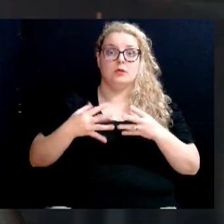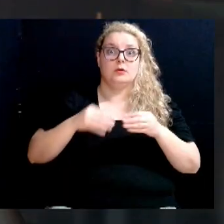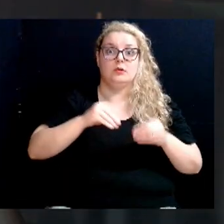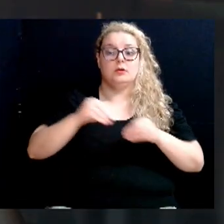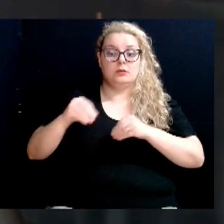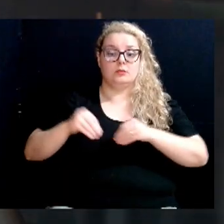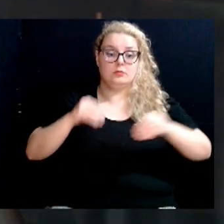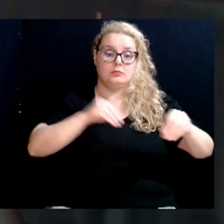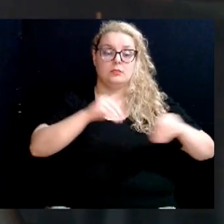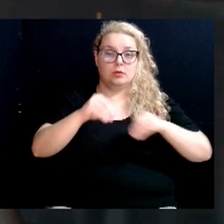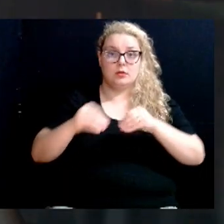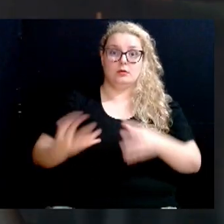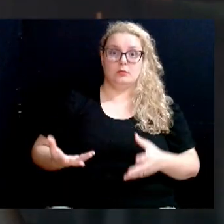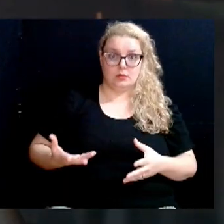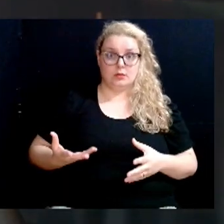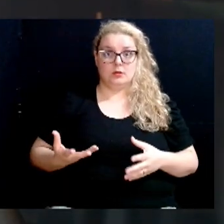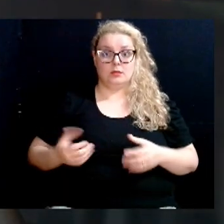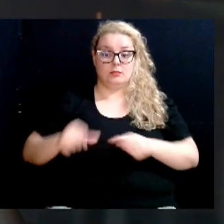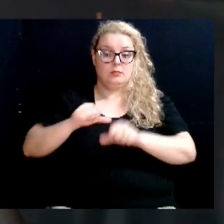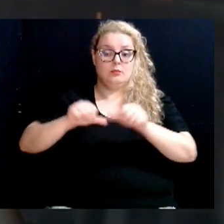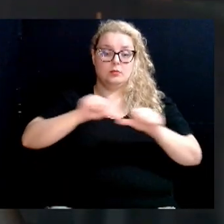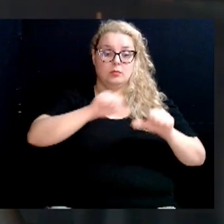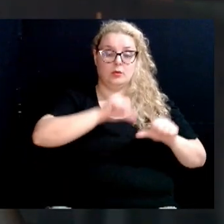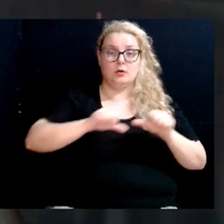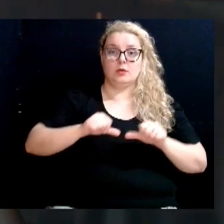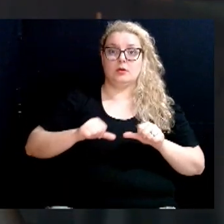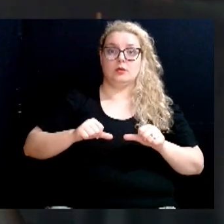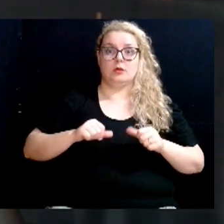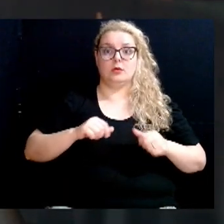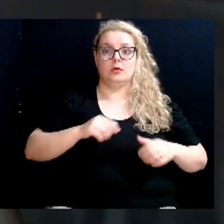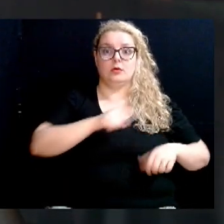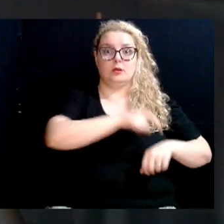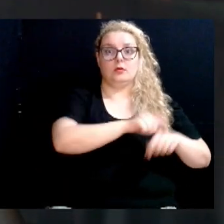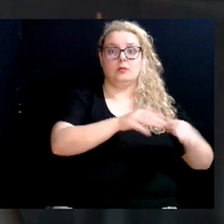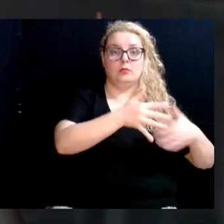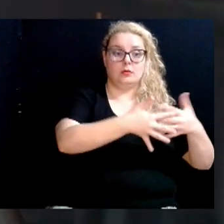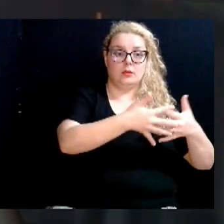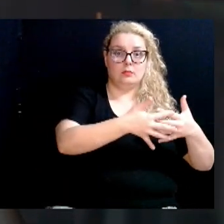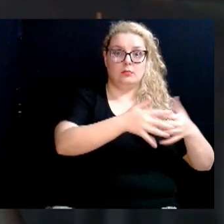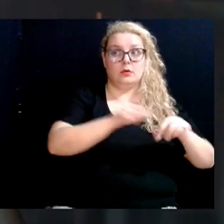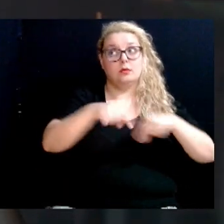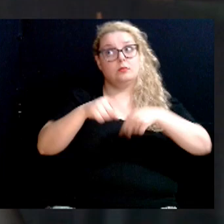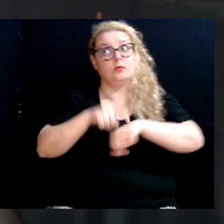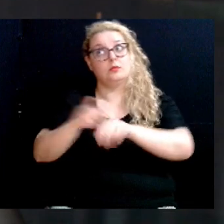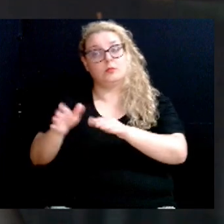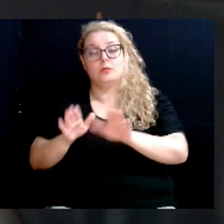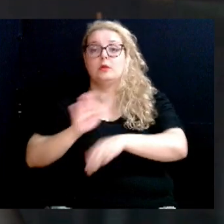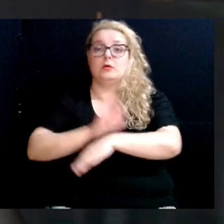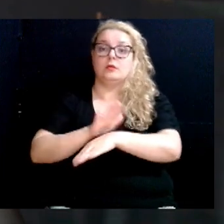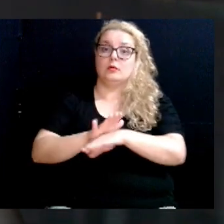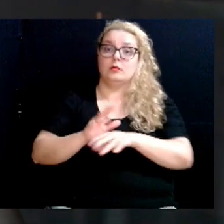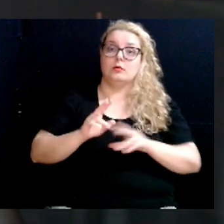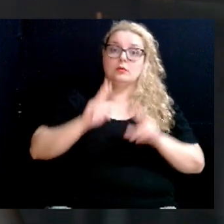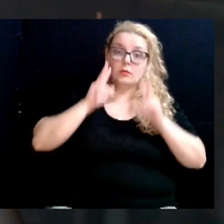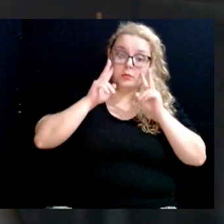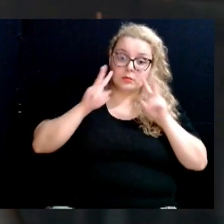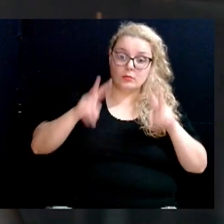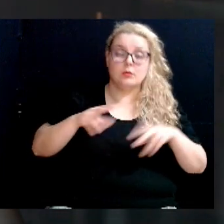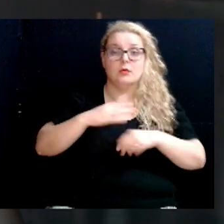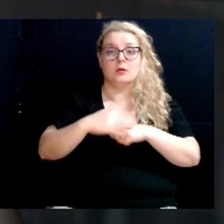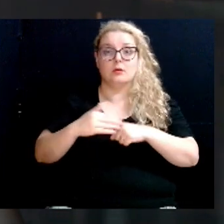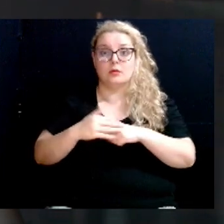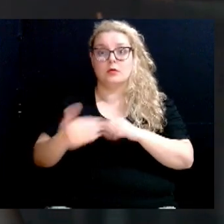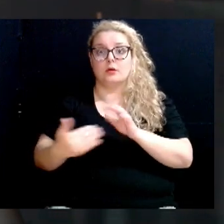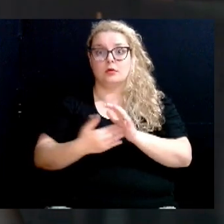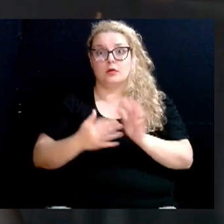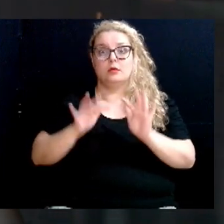as coisas que atrapalham num outro período vai ajudar. Então, é olhar de fato com carinho. Até pra gente finalizar uma